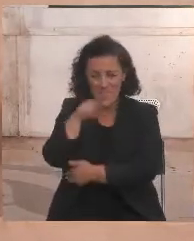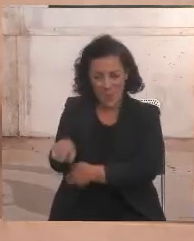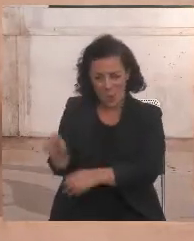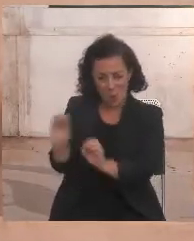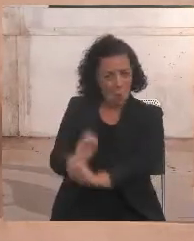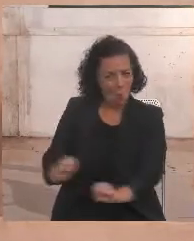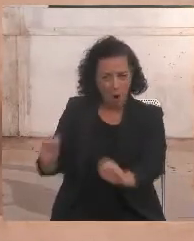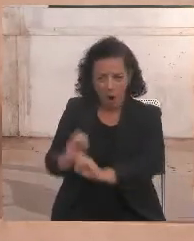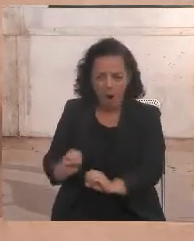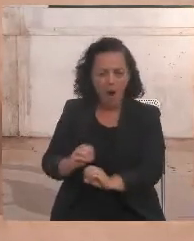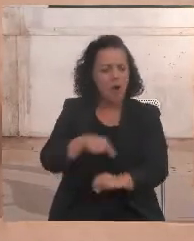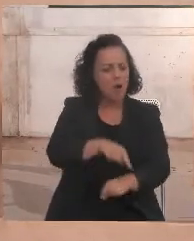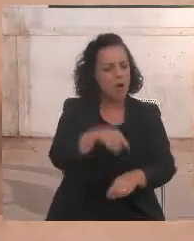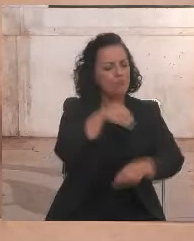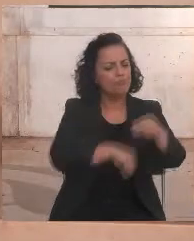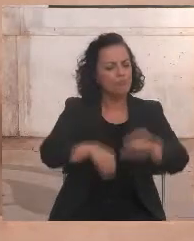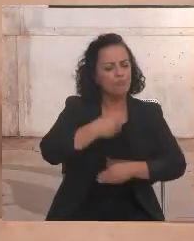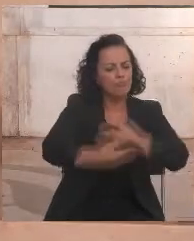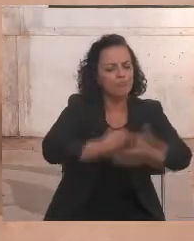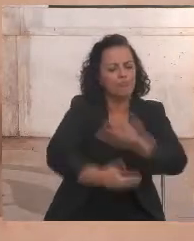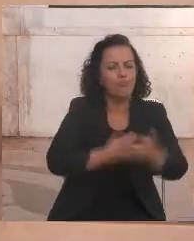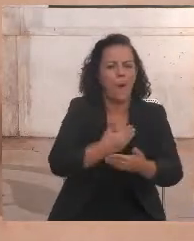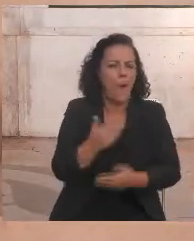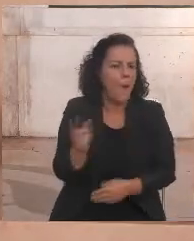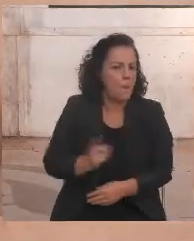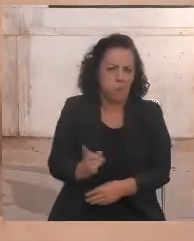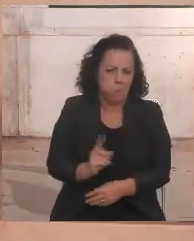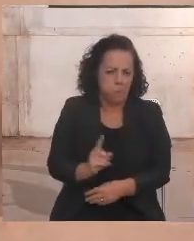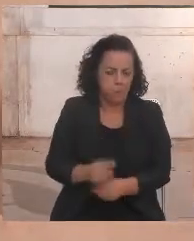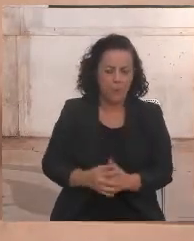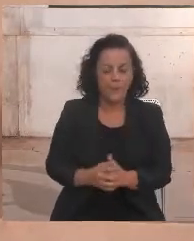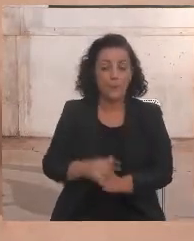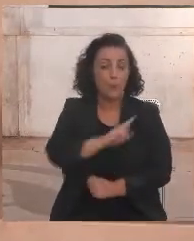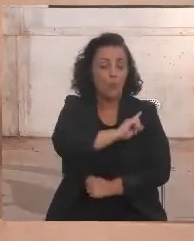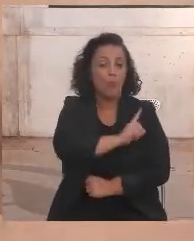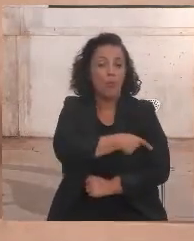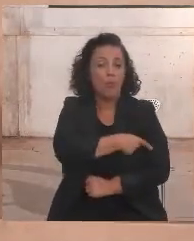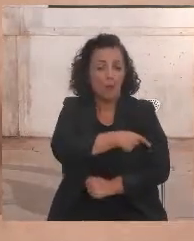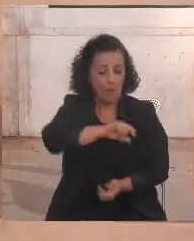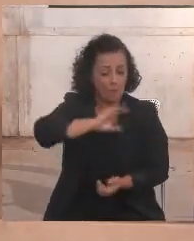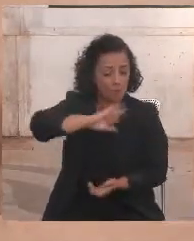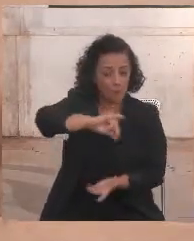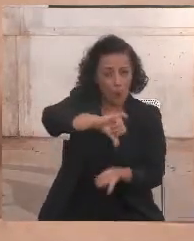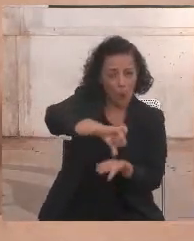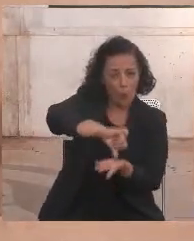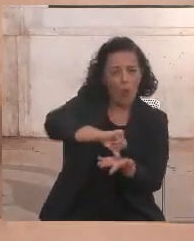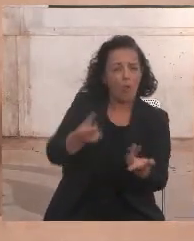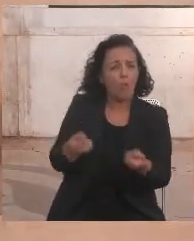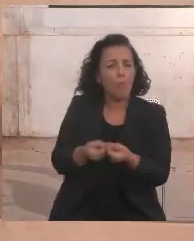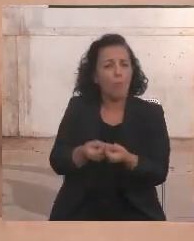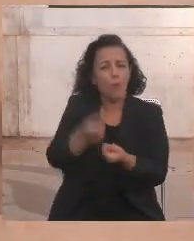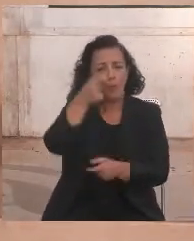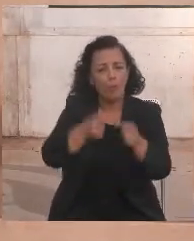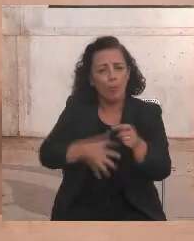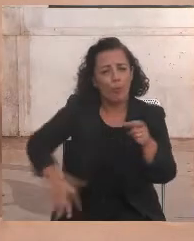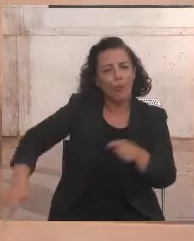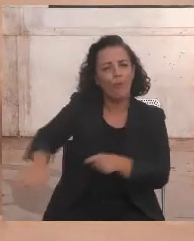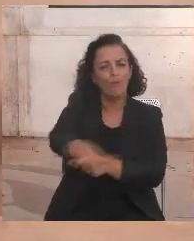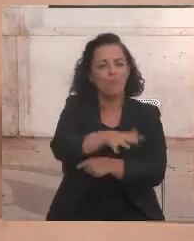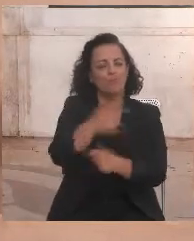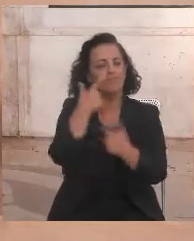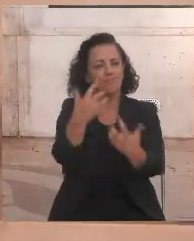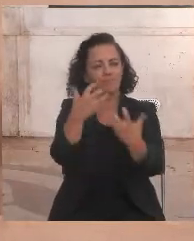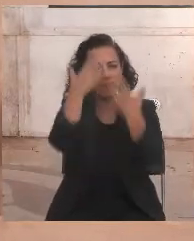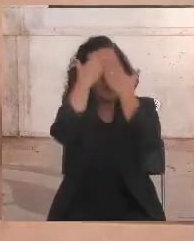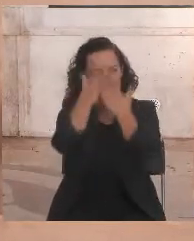eficácia o processo eleitoral. O poder local está próximo do povo. É uma expressão da